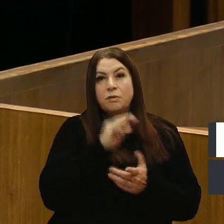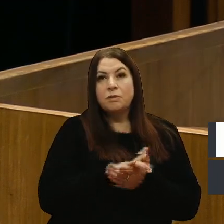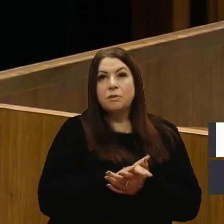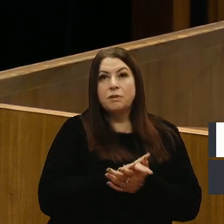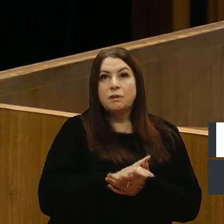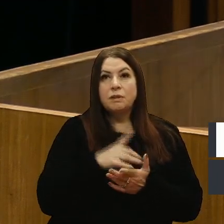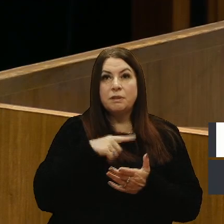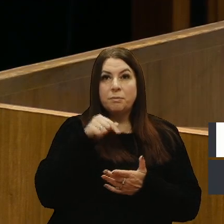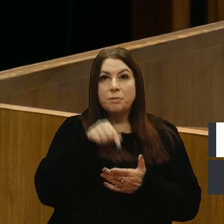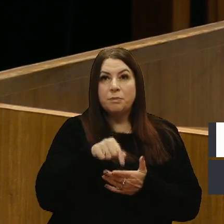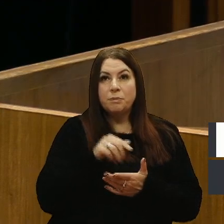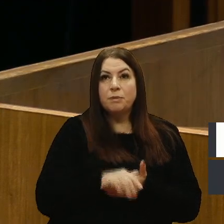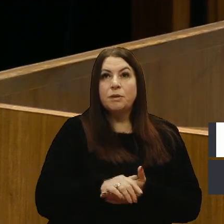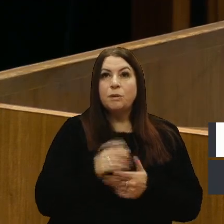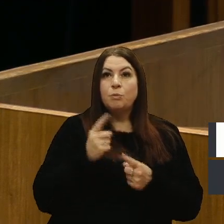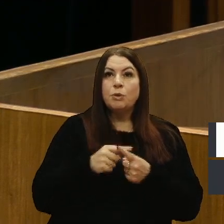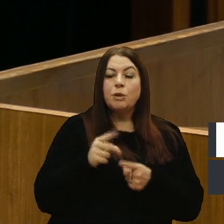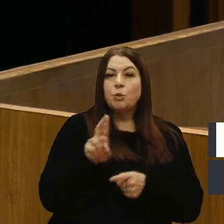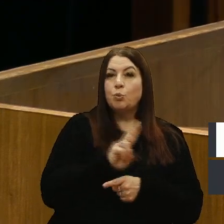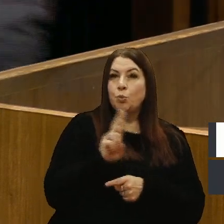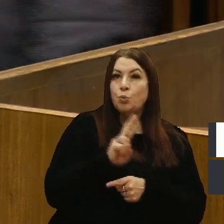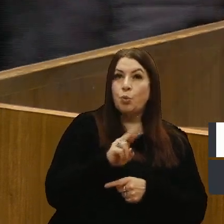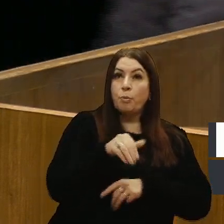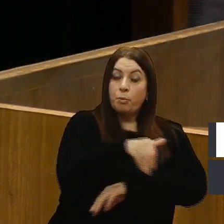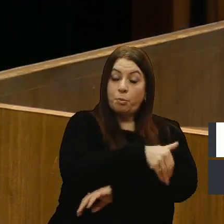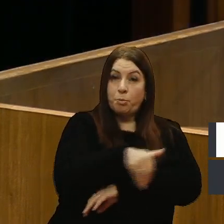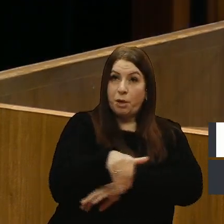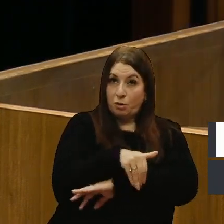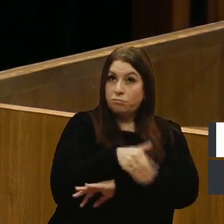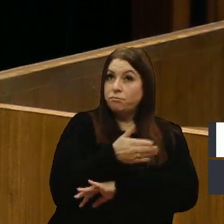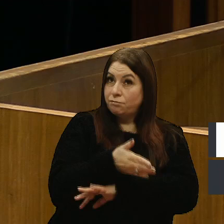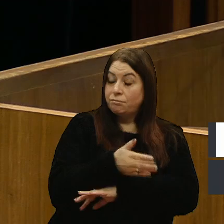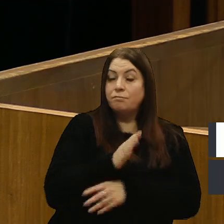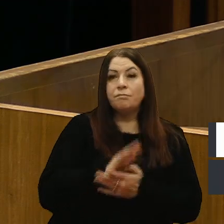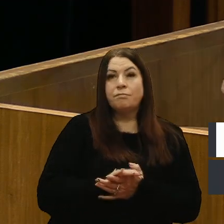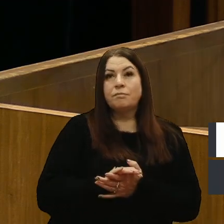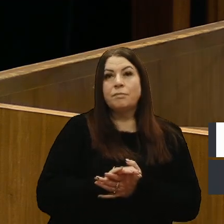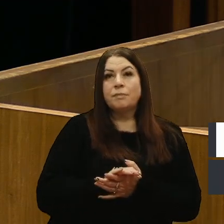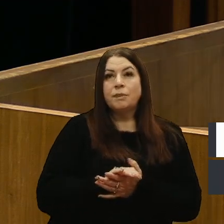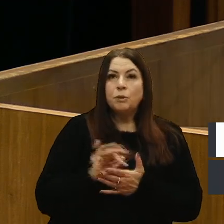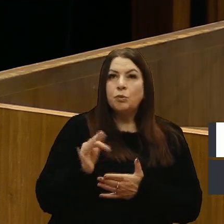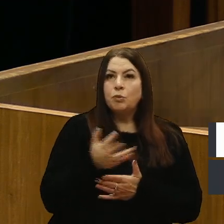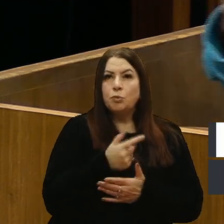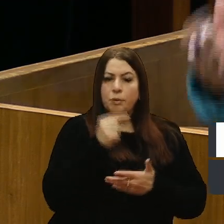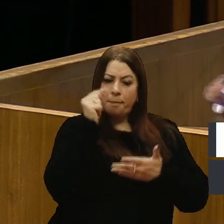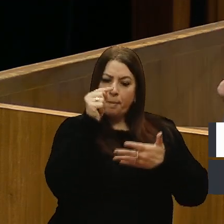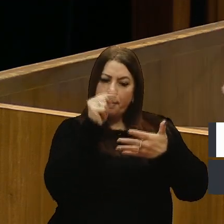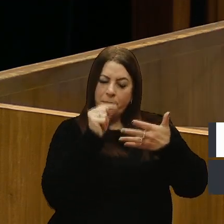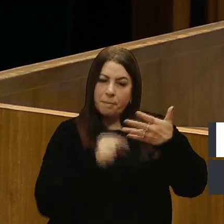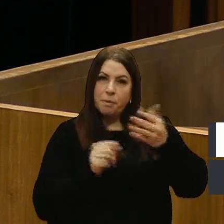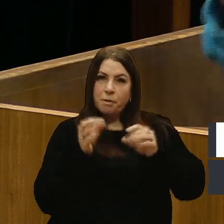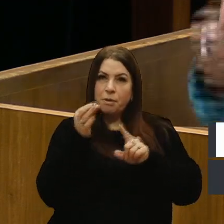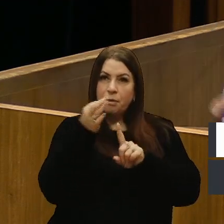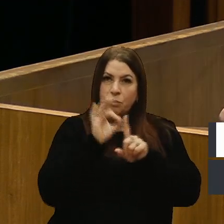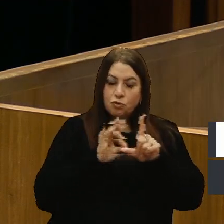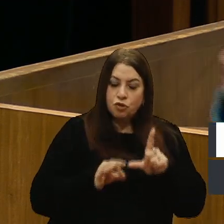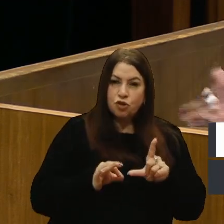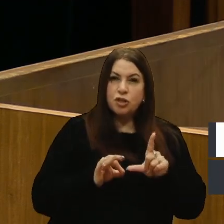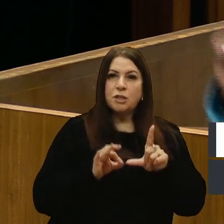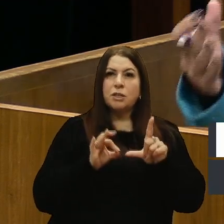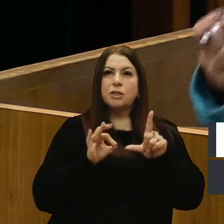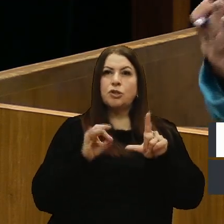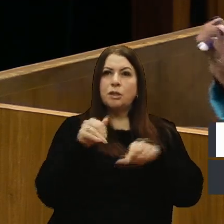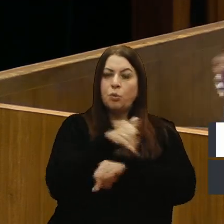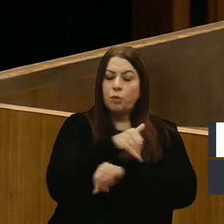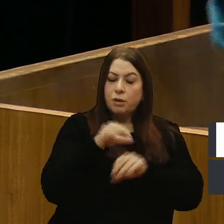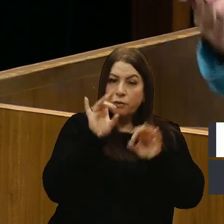de estarmos aqui, porque dar o nome a uma estrada, além de todas as questões de logística mesmo, né, de ter um